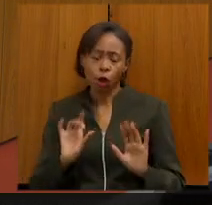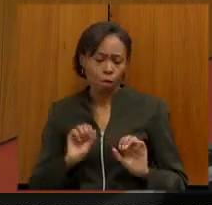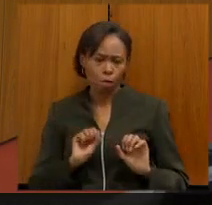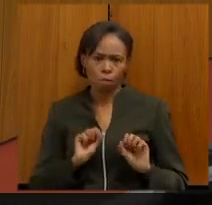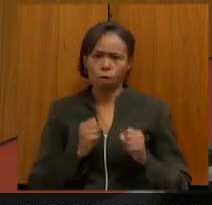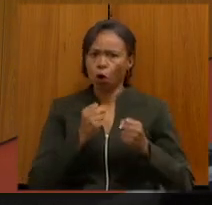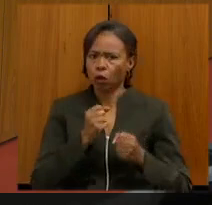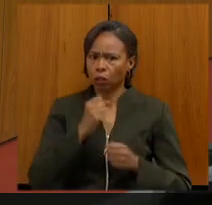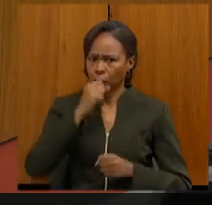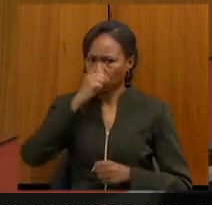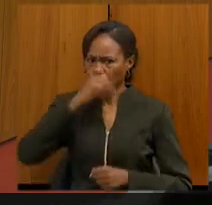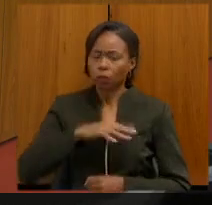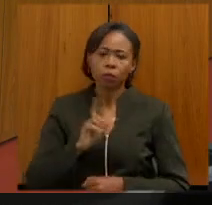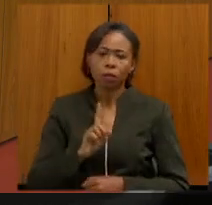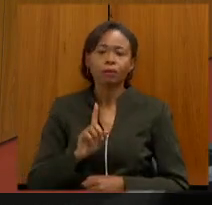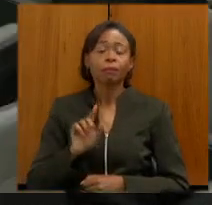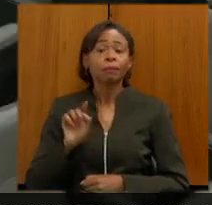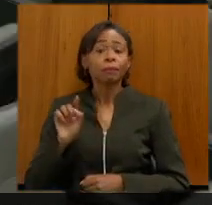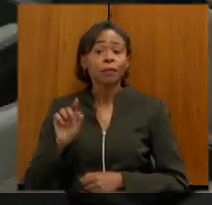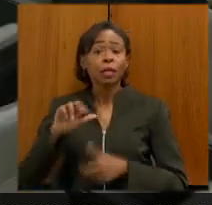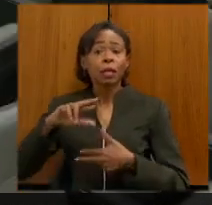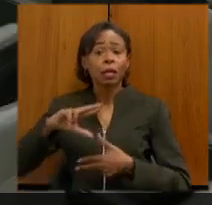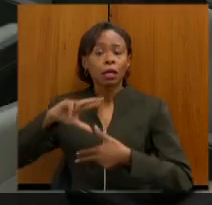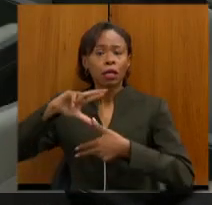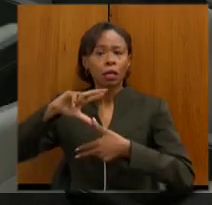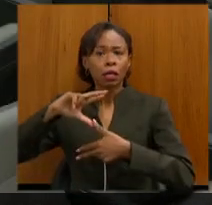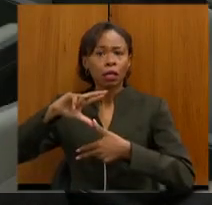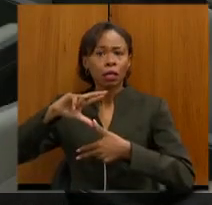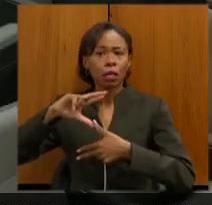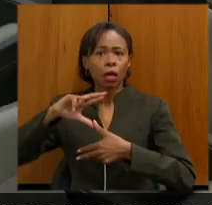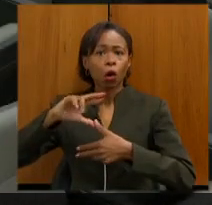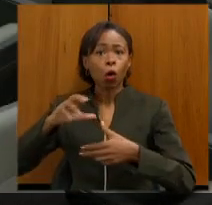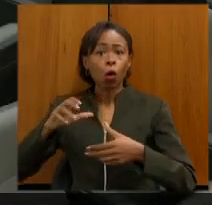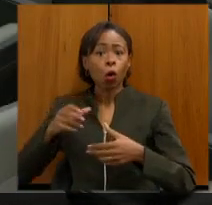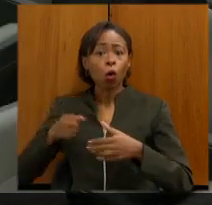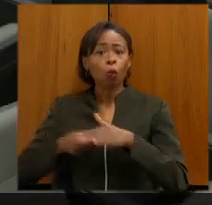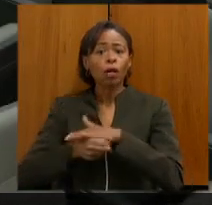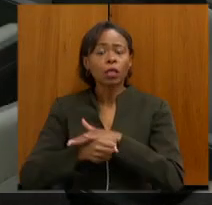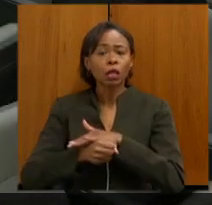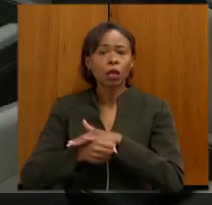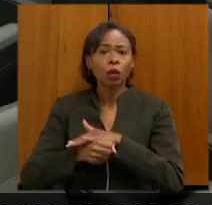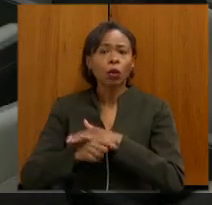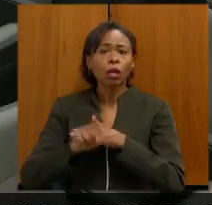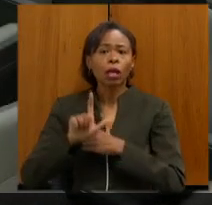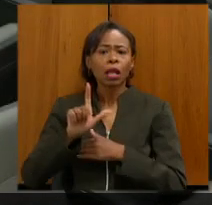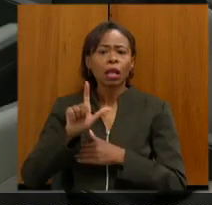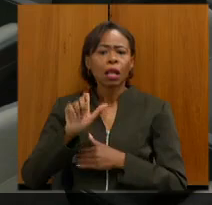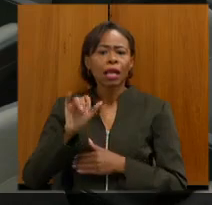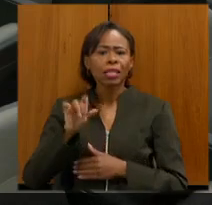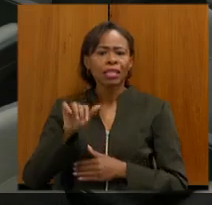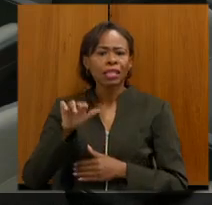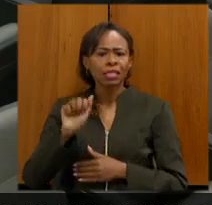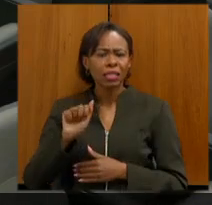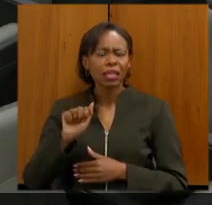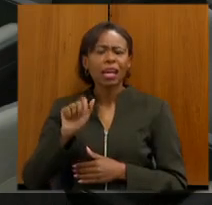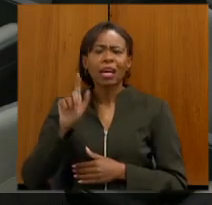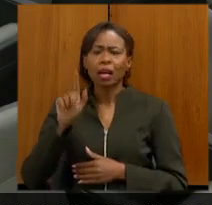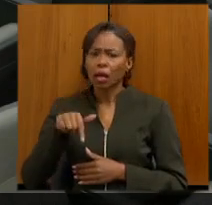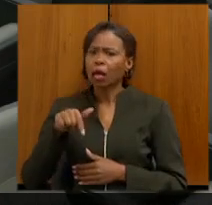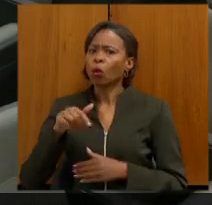a ocupação Leviana de Ribeirão das Neves um bairro né que também sofreu muito com as últimas